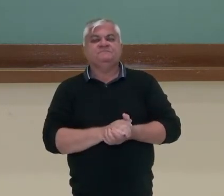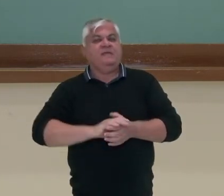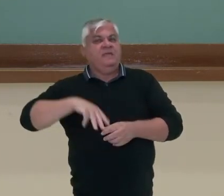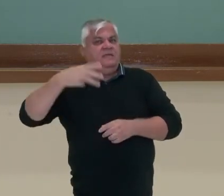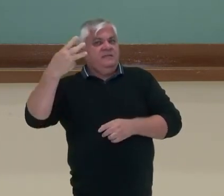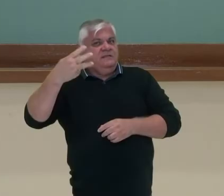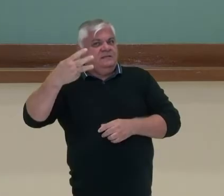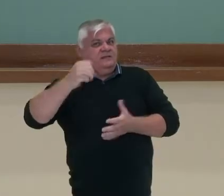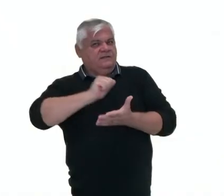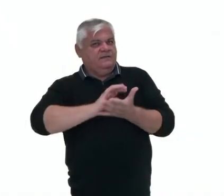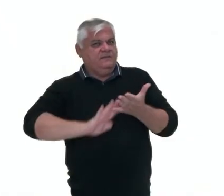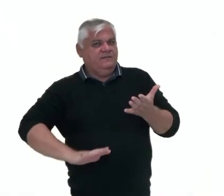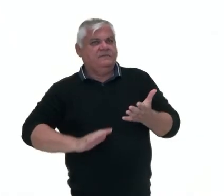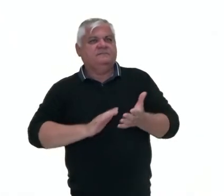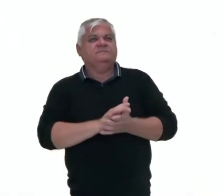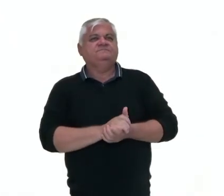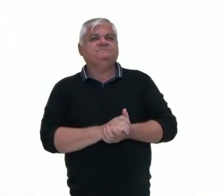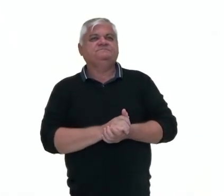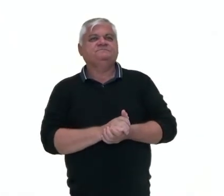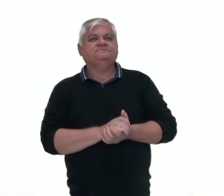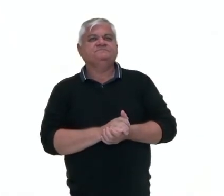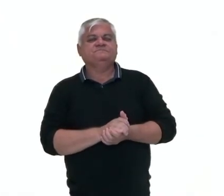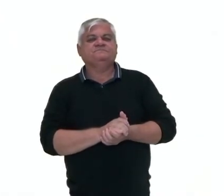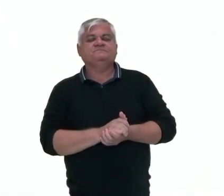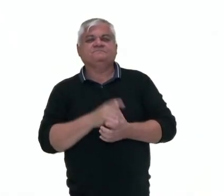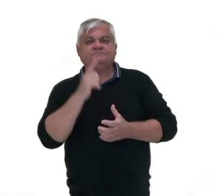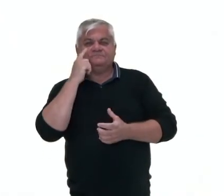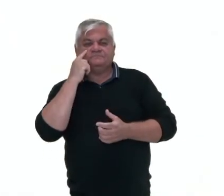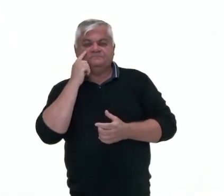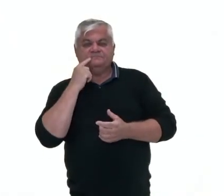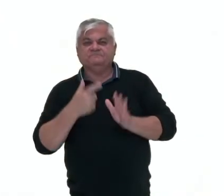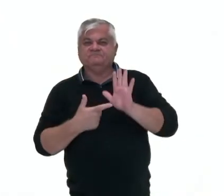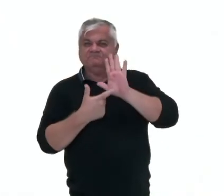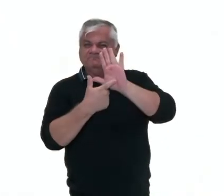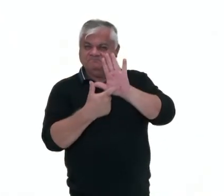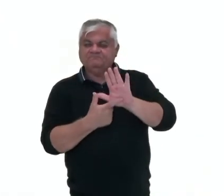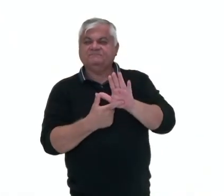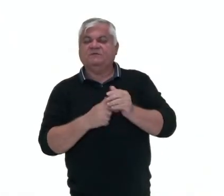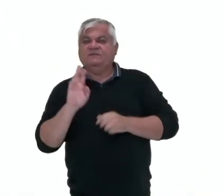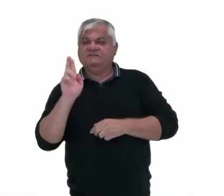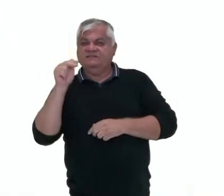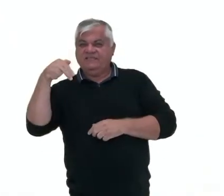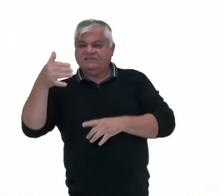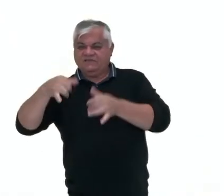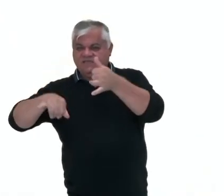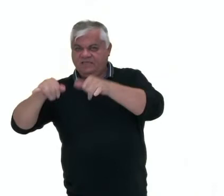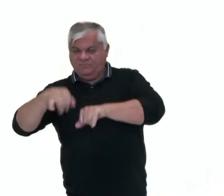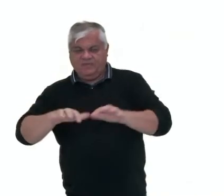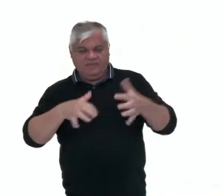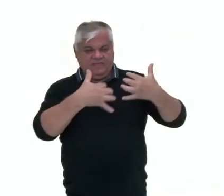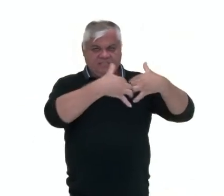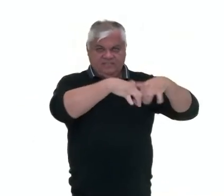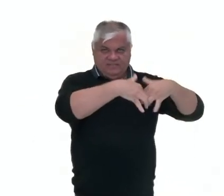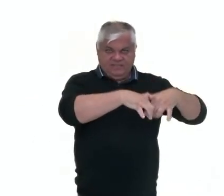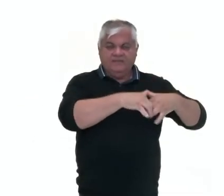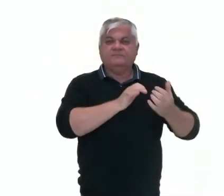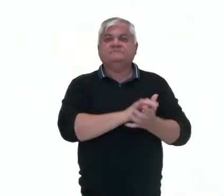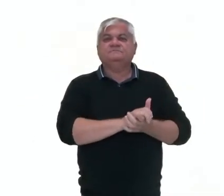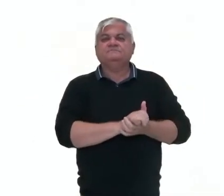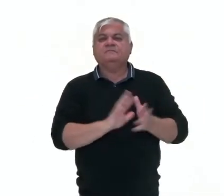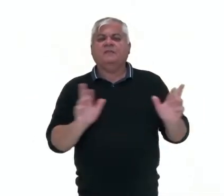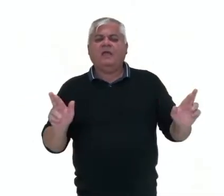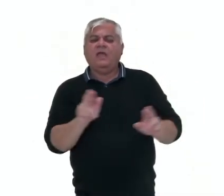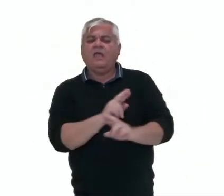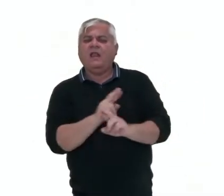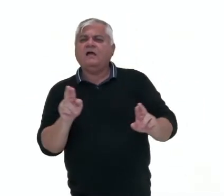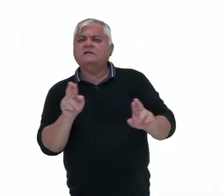Vamos para a atividade 3? A partir da análise do que foi apresentado sobre cinética química e termodinâmica, a relação entre elas para